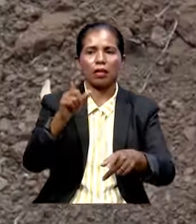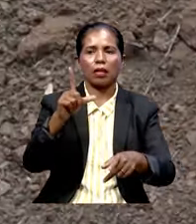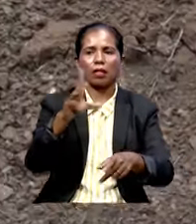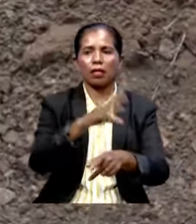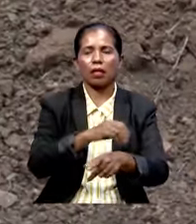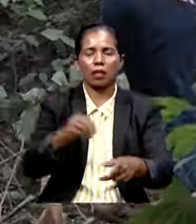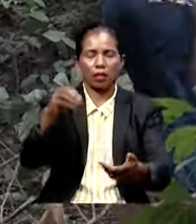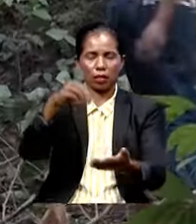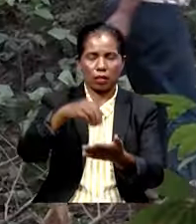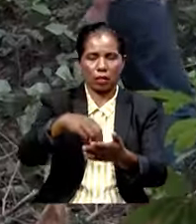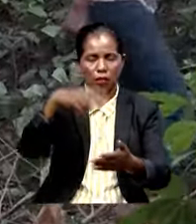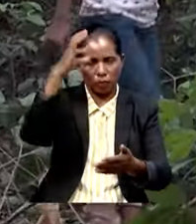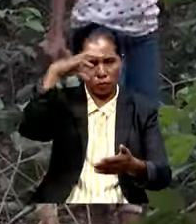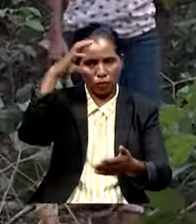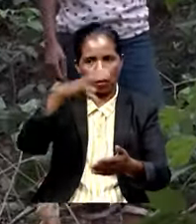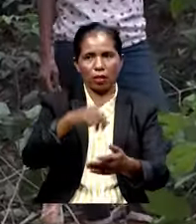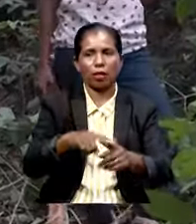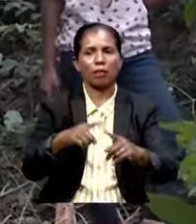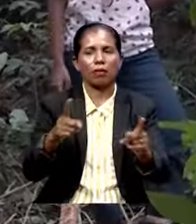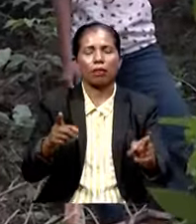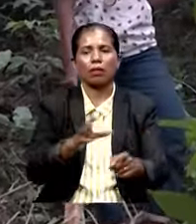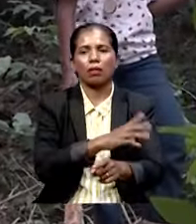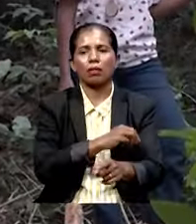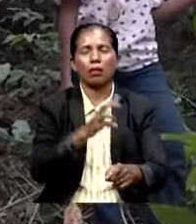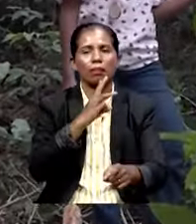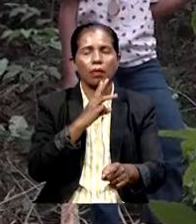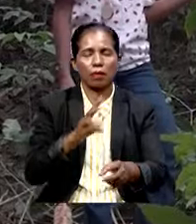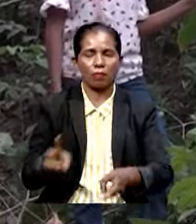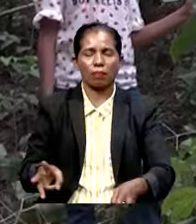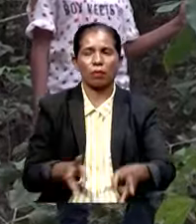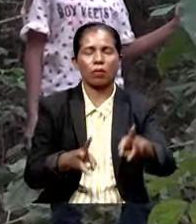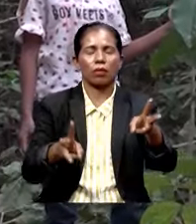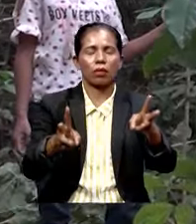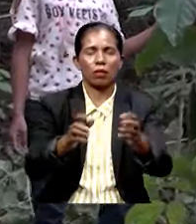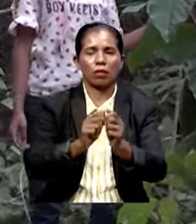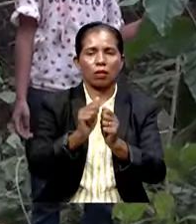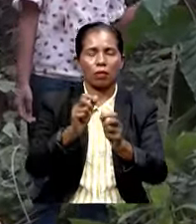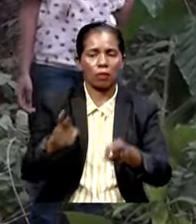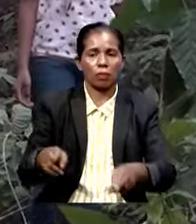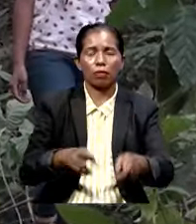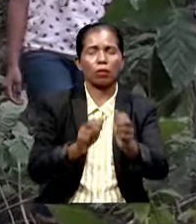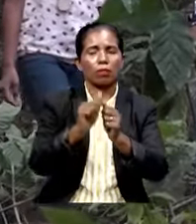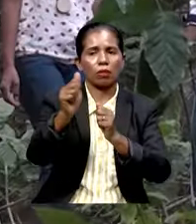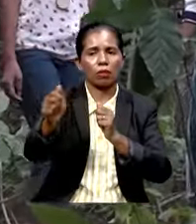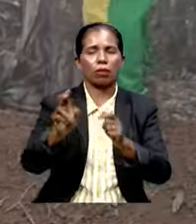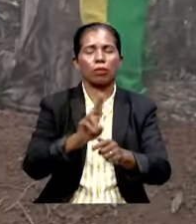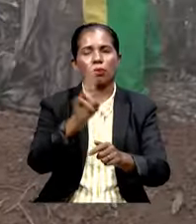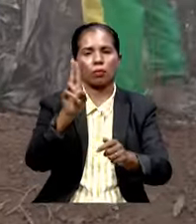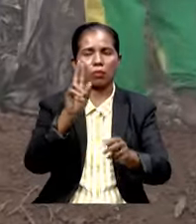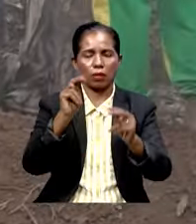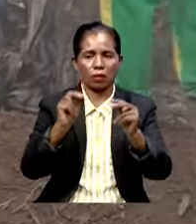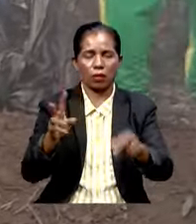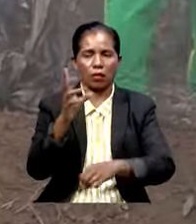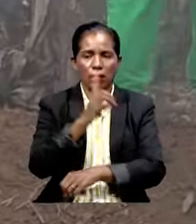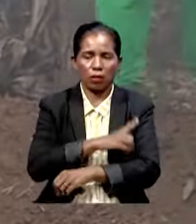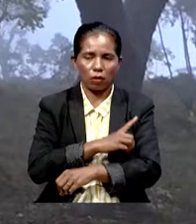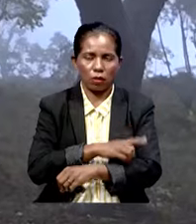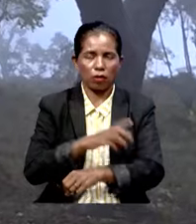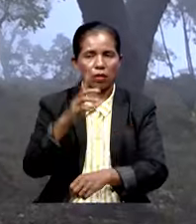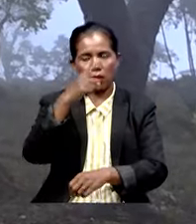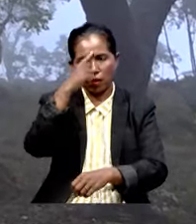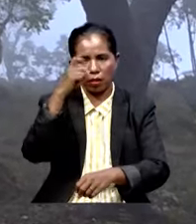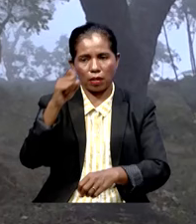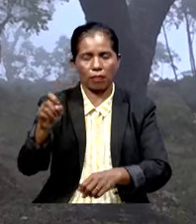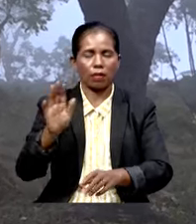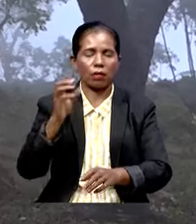conserva udan ben, mai ben ia na fatin depende ba be mota nebe doku sinia hela fatin, hodi uza ba necessidade loron-loron ian, tamba hela